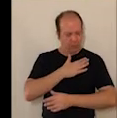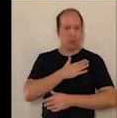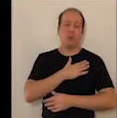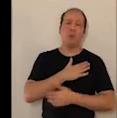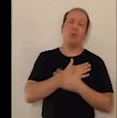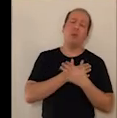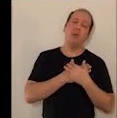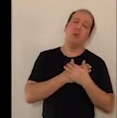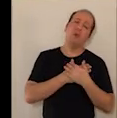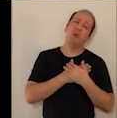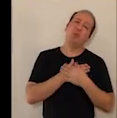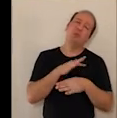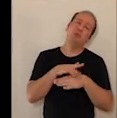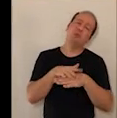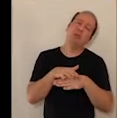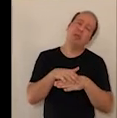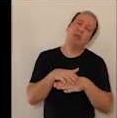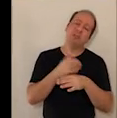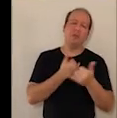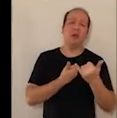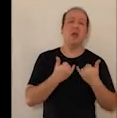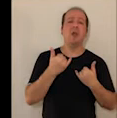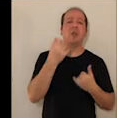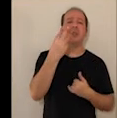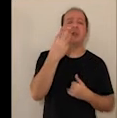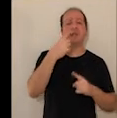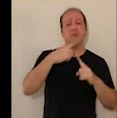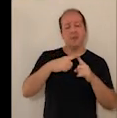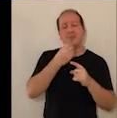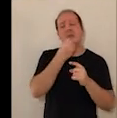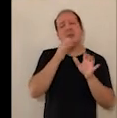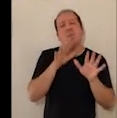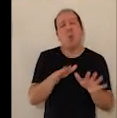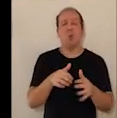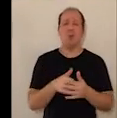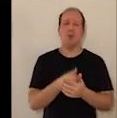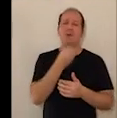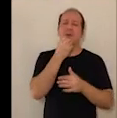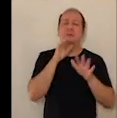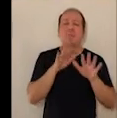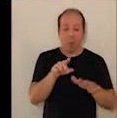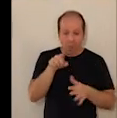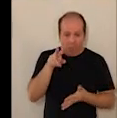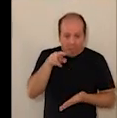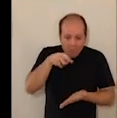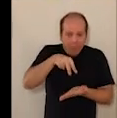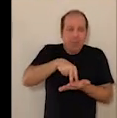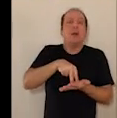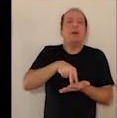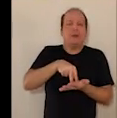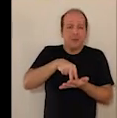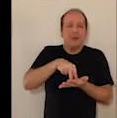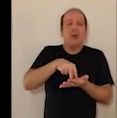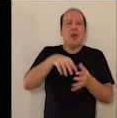de um enfermo, dizendo 3 vezes, fique bom, ele se levantará